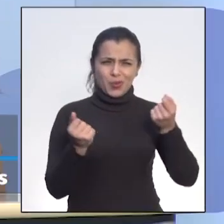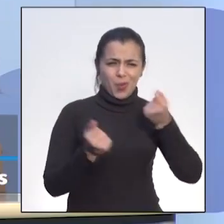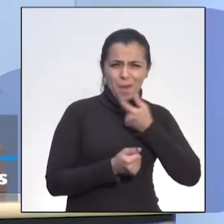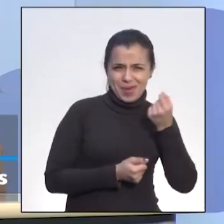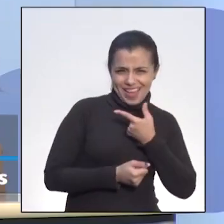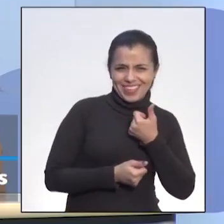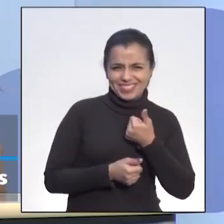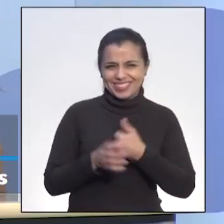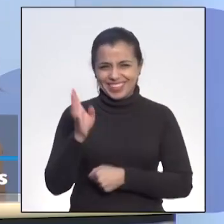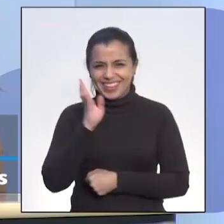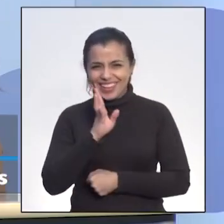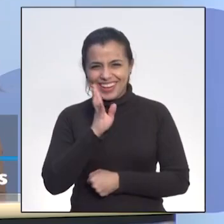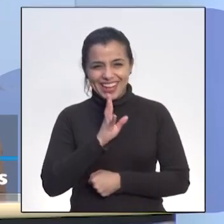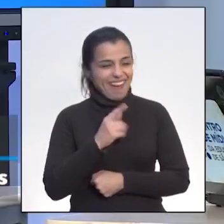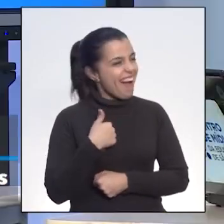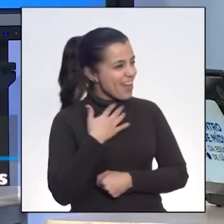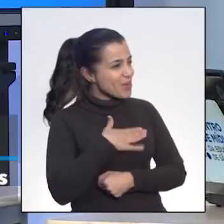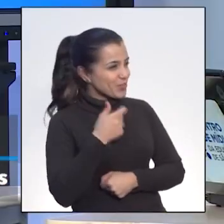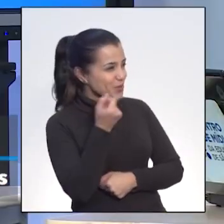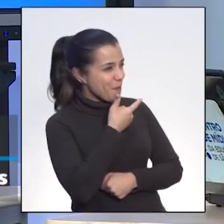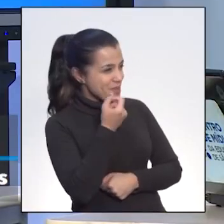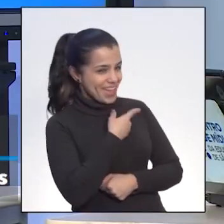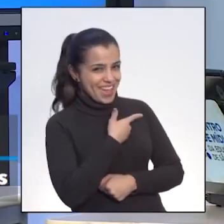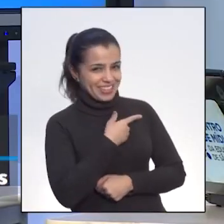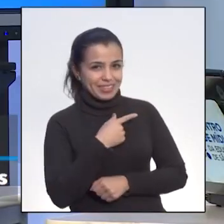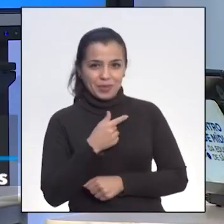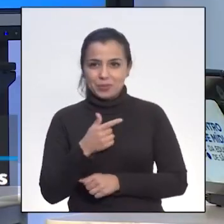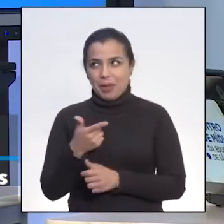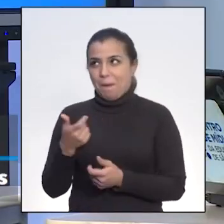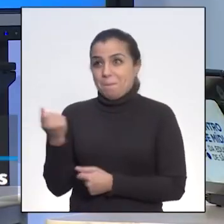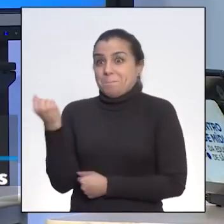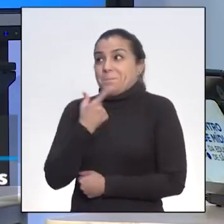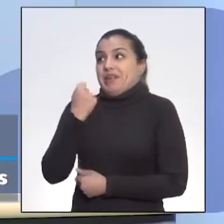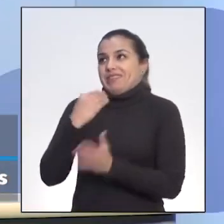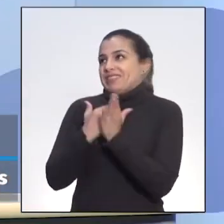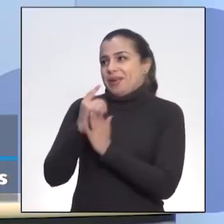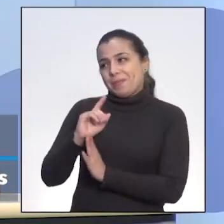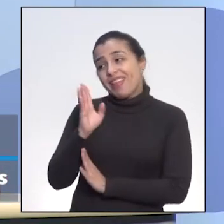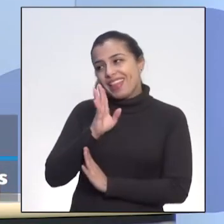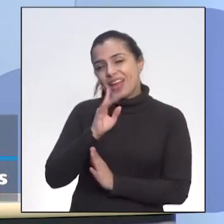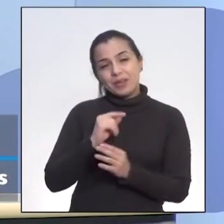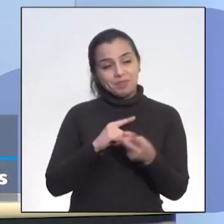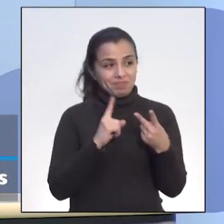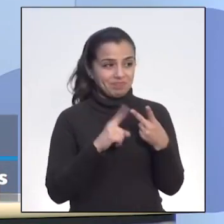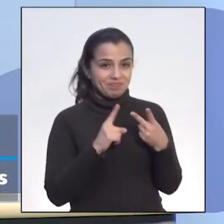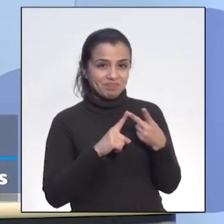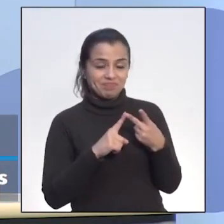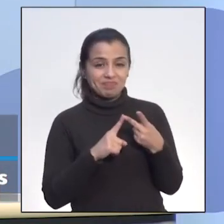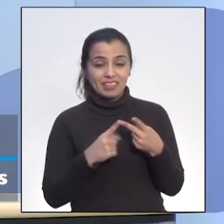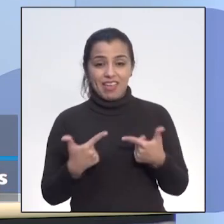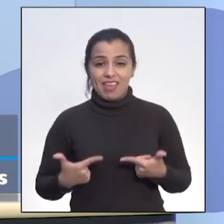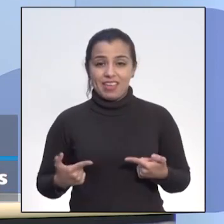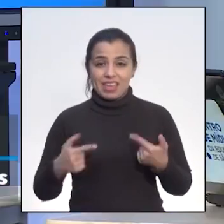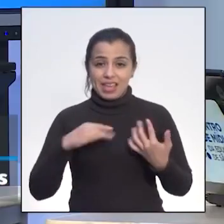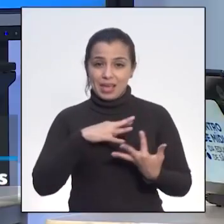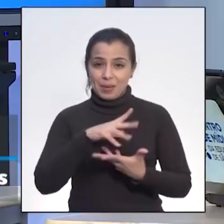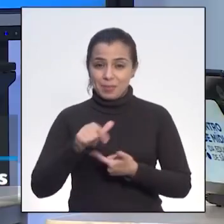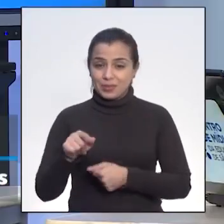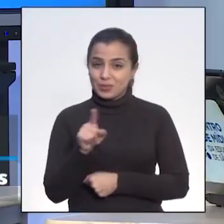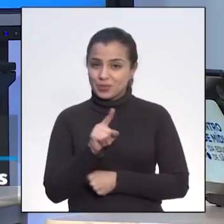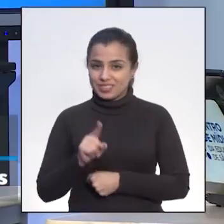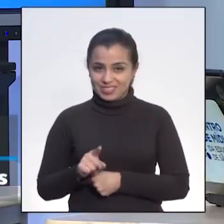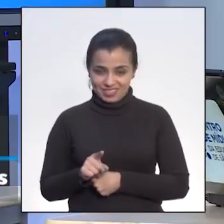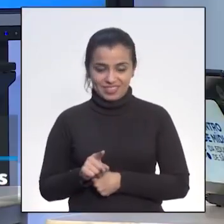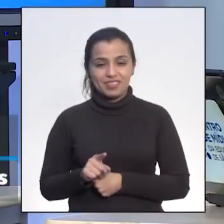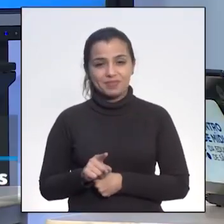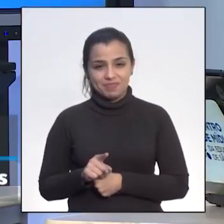deve bacana. ser mais legal, porque eu gosto de comédia. Bem bacana. Não é um humor escrachado, mas é bem legal. É. Antônio falou Guerra Mundial Z. Esse é bem